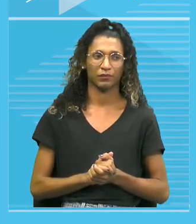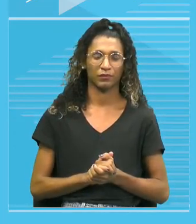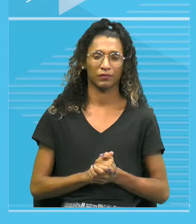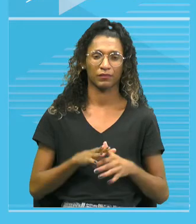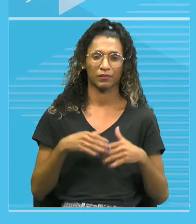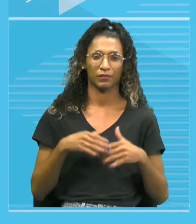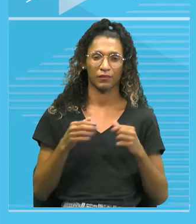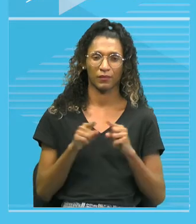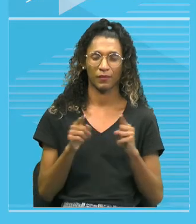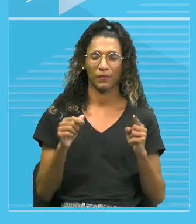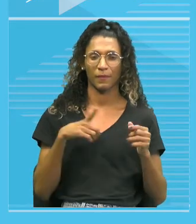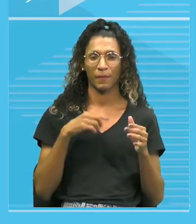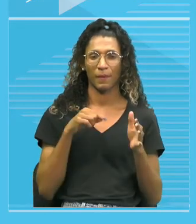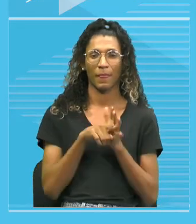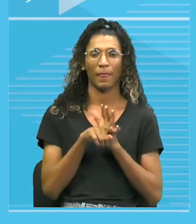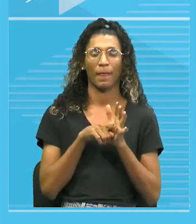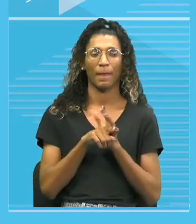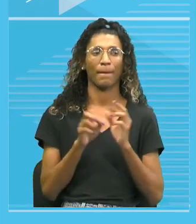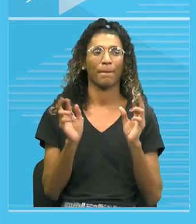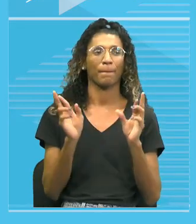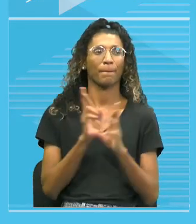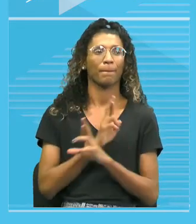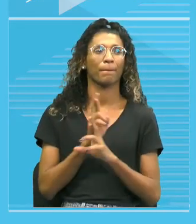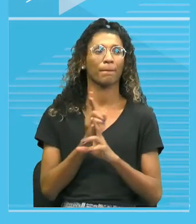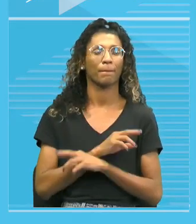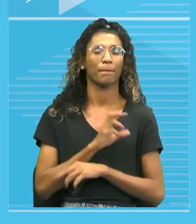olha aí uma pesquisa de acordo com o IBGE,